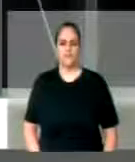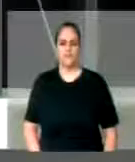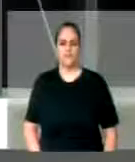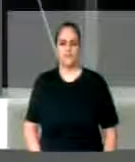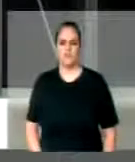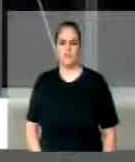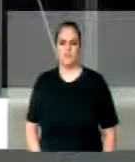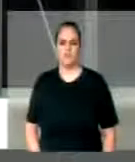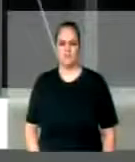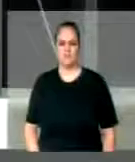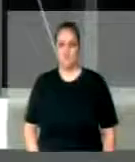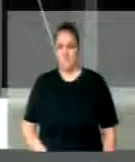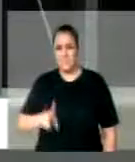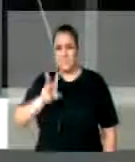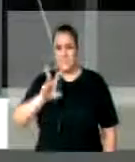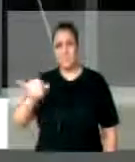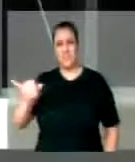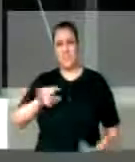os sindicatos